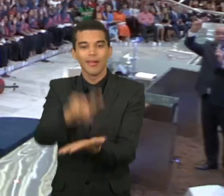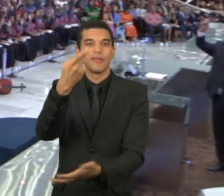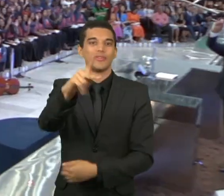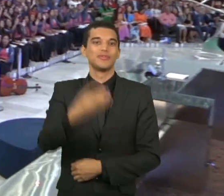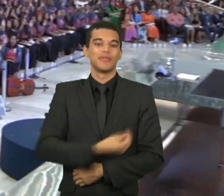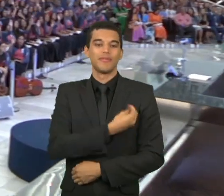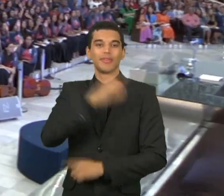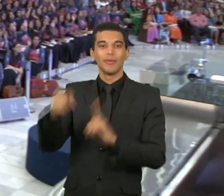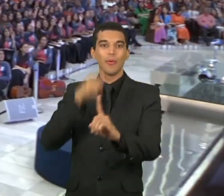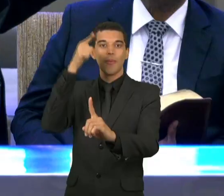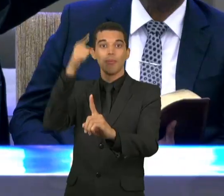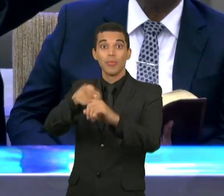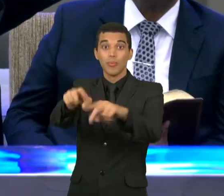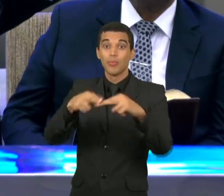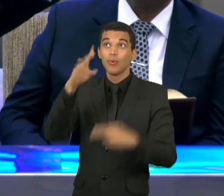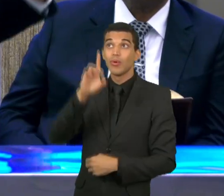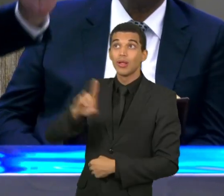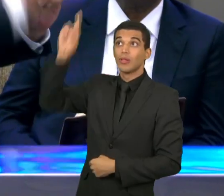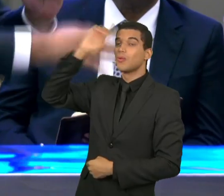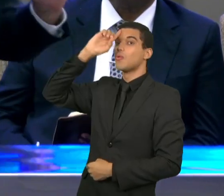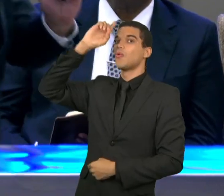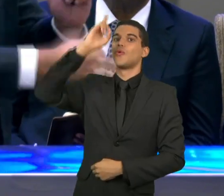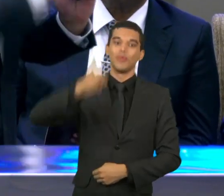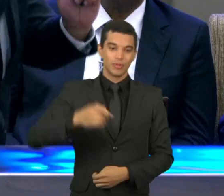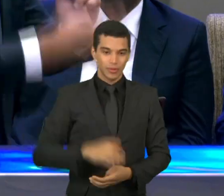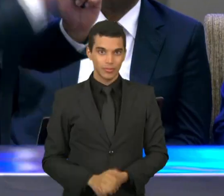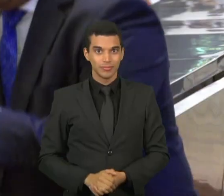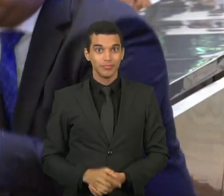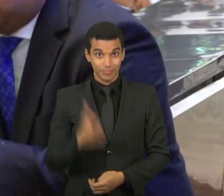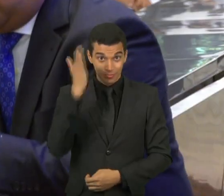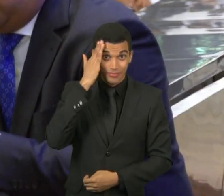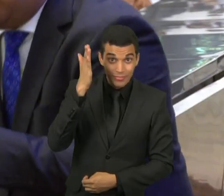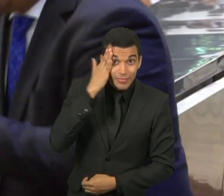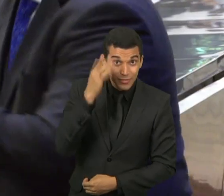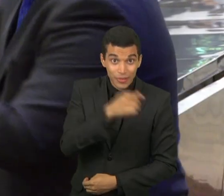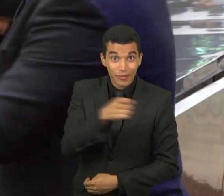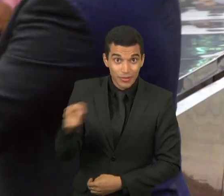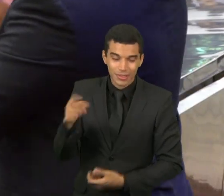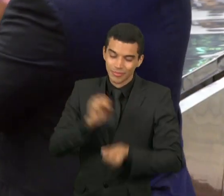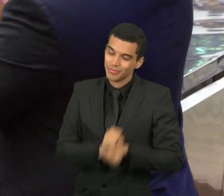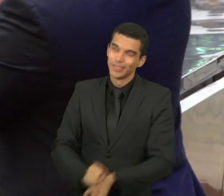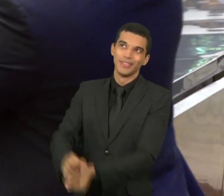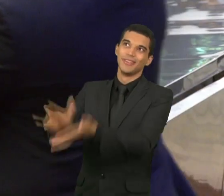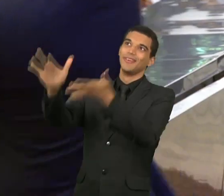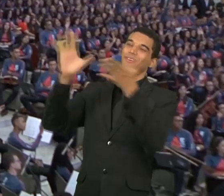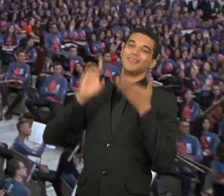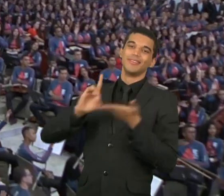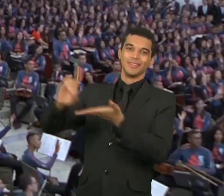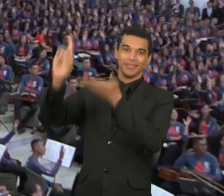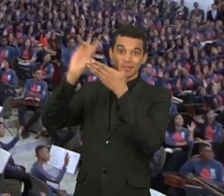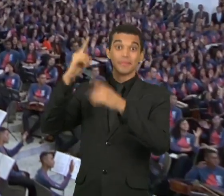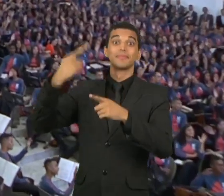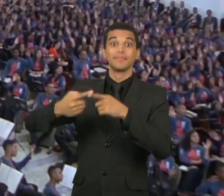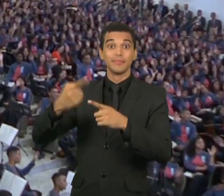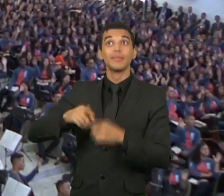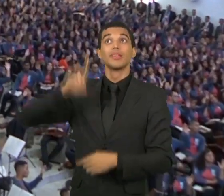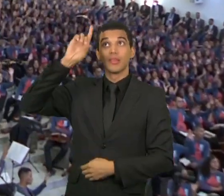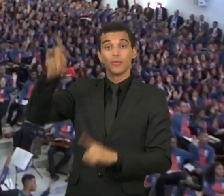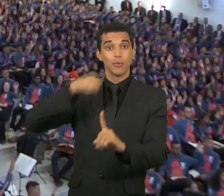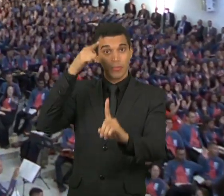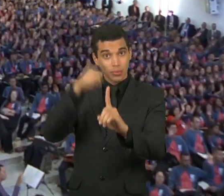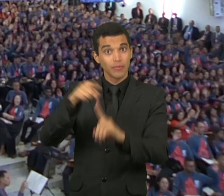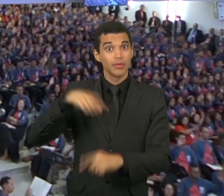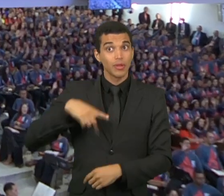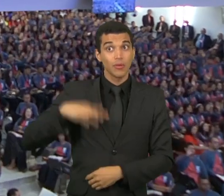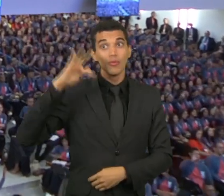tempo determinado. Só quem entendeu isto, glorifica a Deus, porque ele tem um propósito te